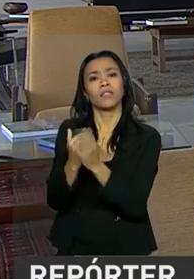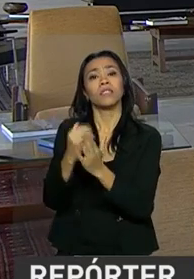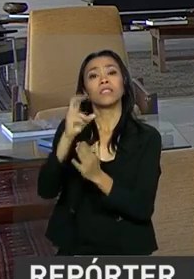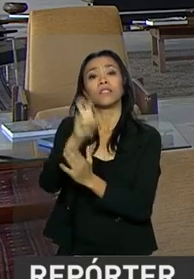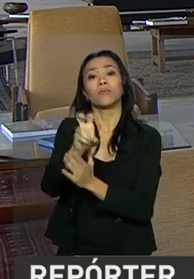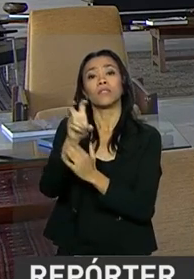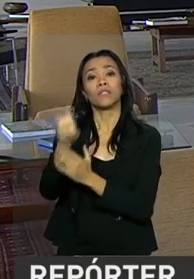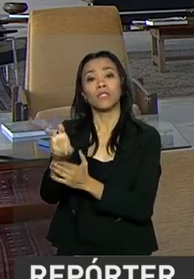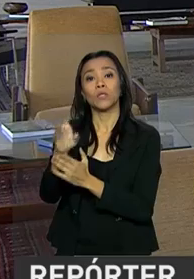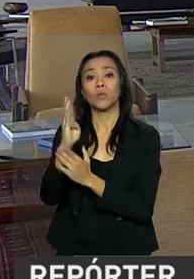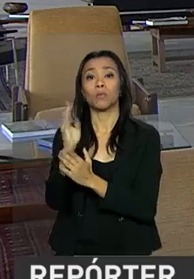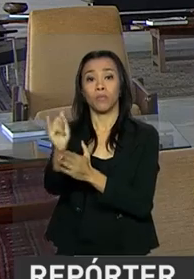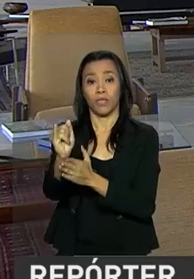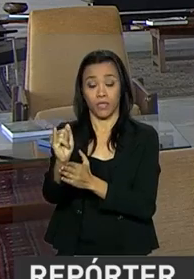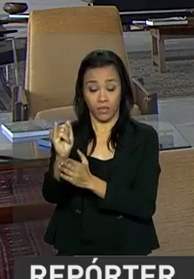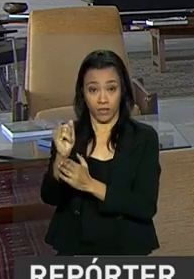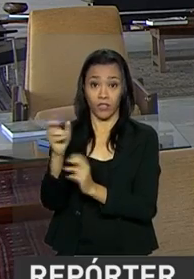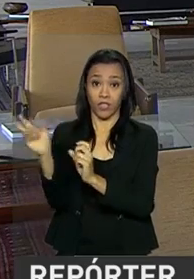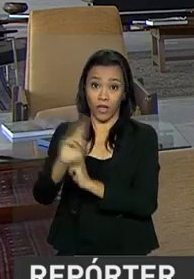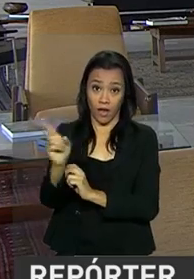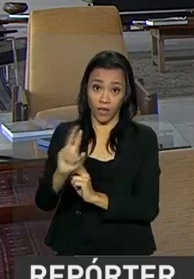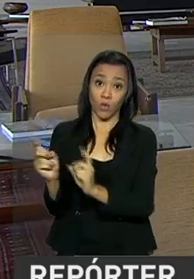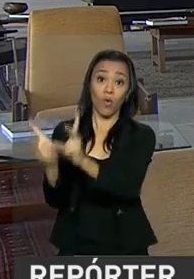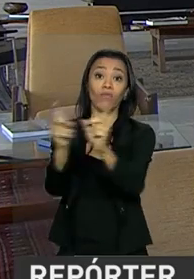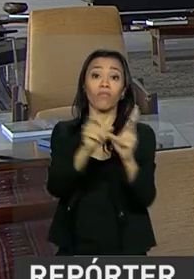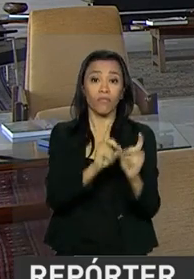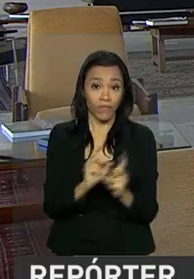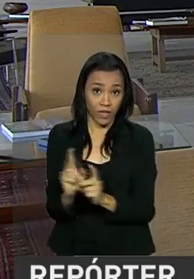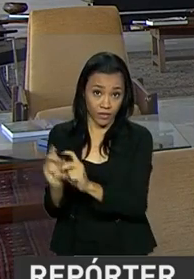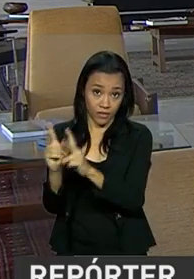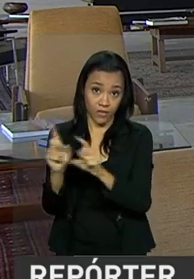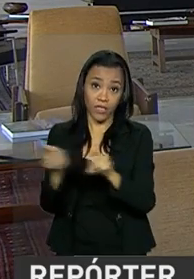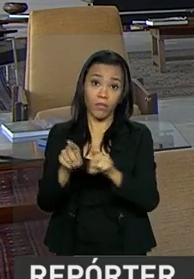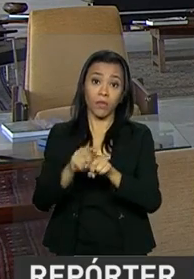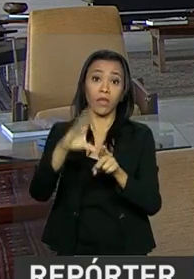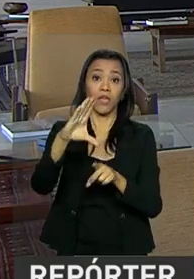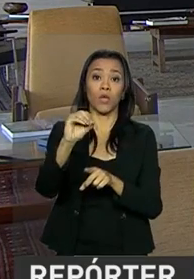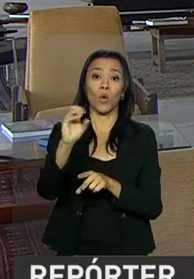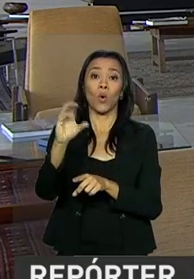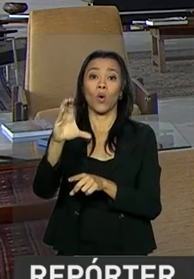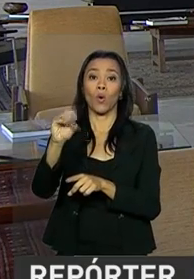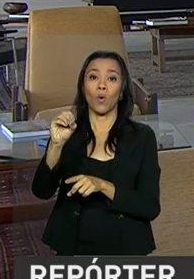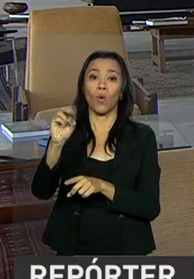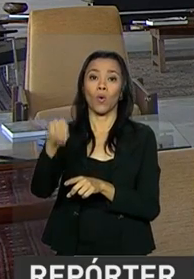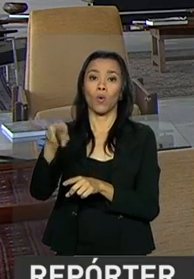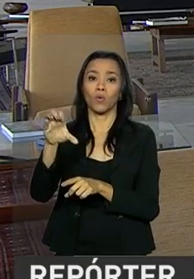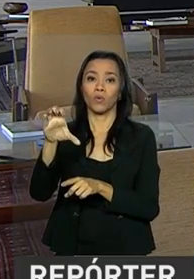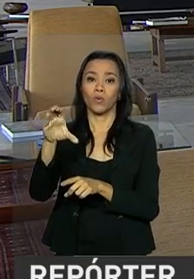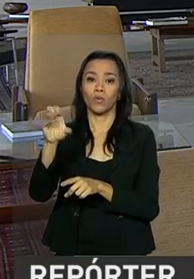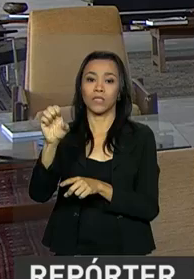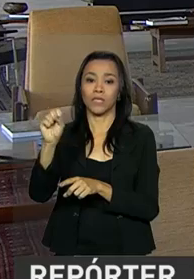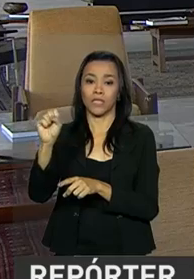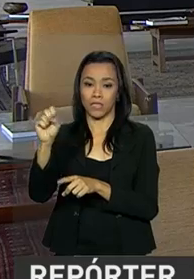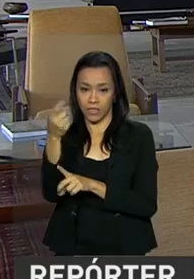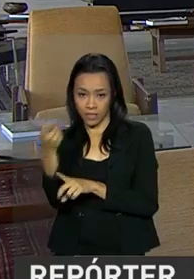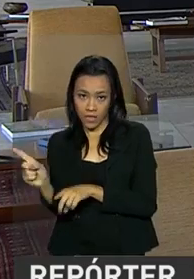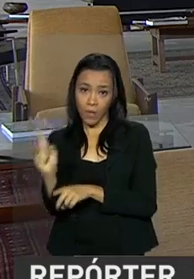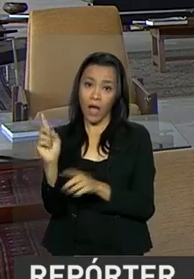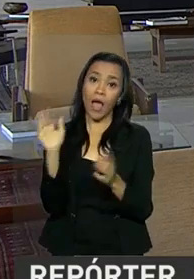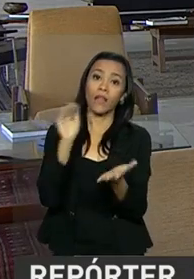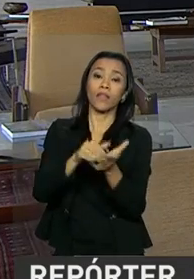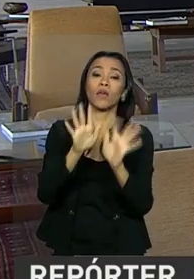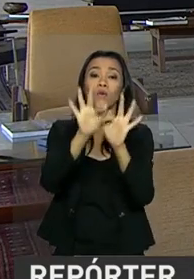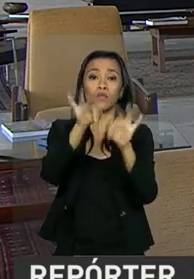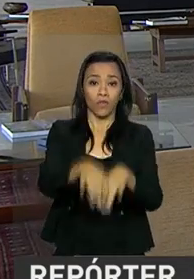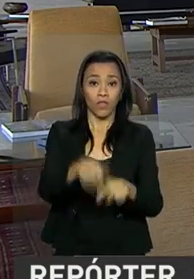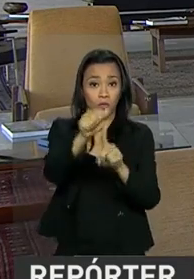bilhões de reais com venda de ativos e concessões o governo vai fazer um estudo até o fim de até o fim de agosto para alcançar